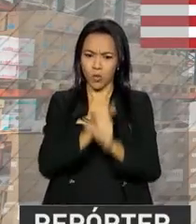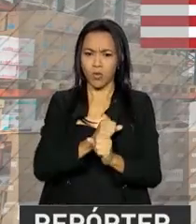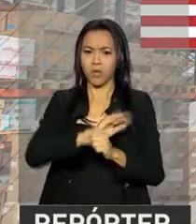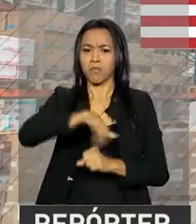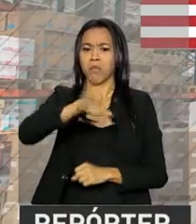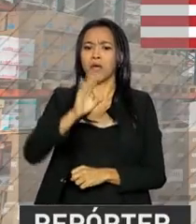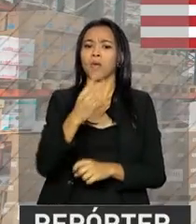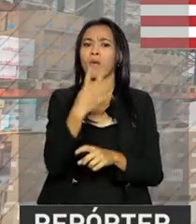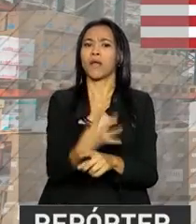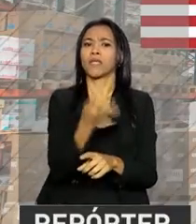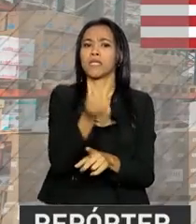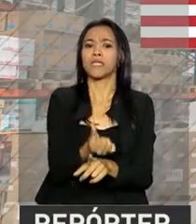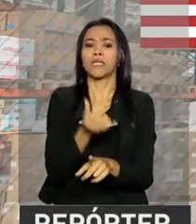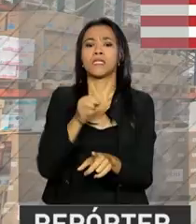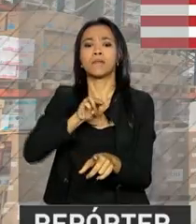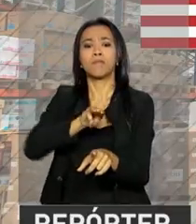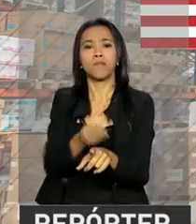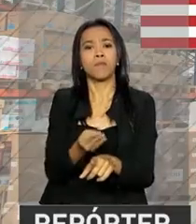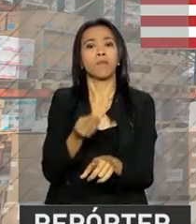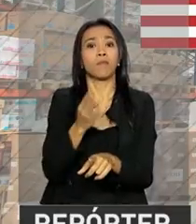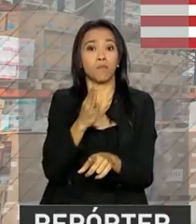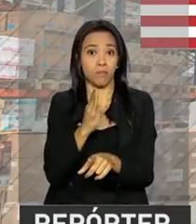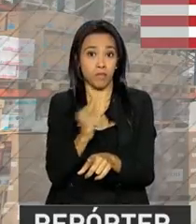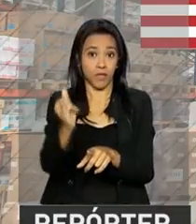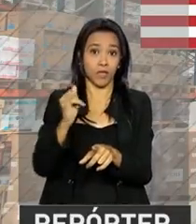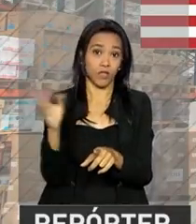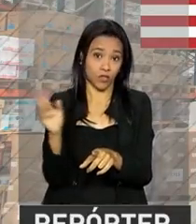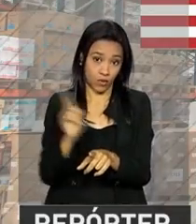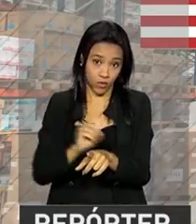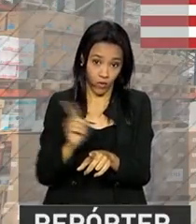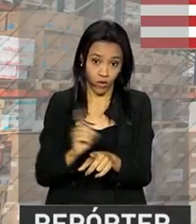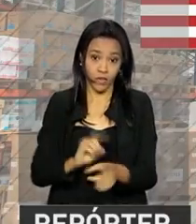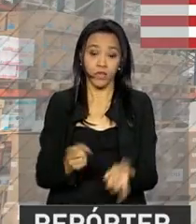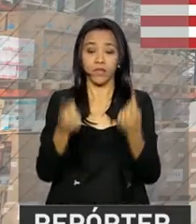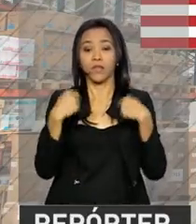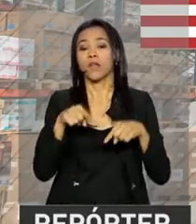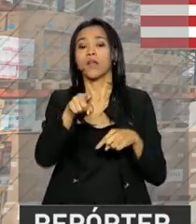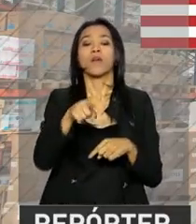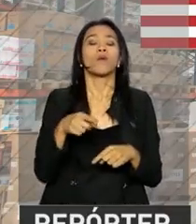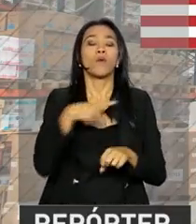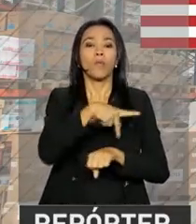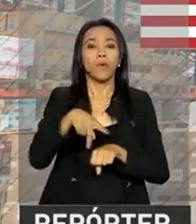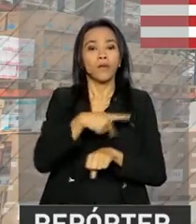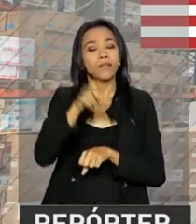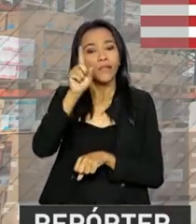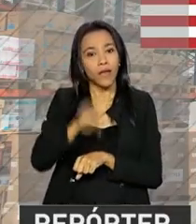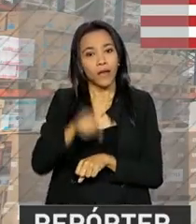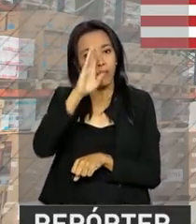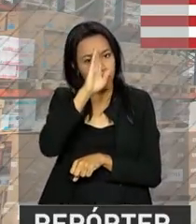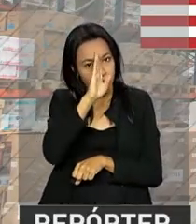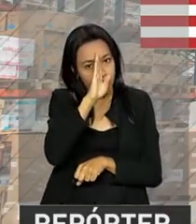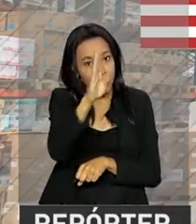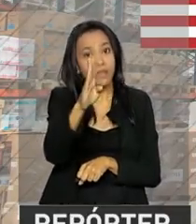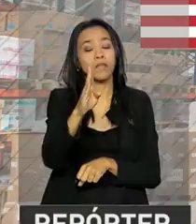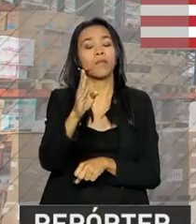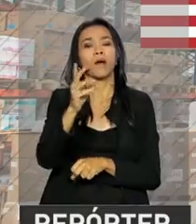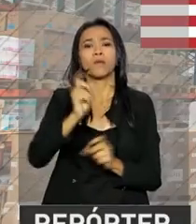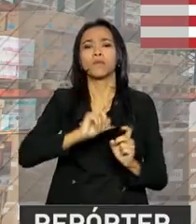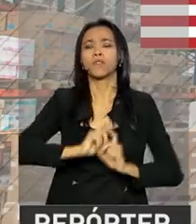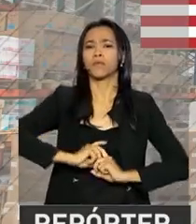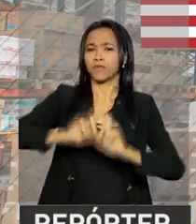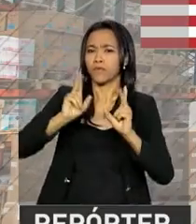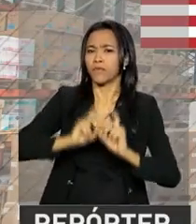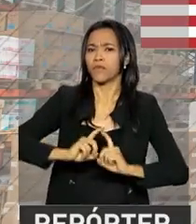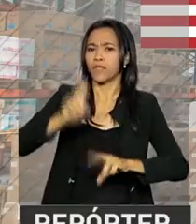46 bilhões de dólares só em 2016 o país também é o principal destino de exportação